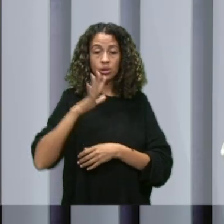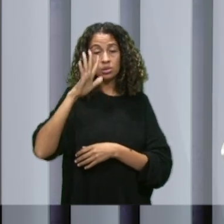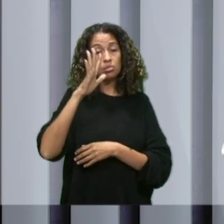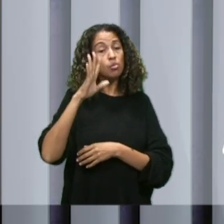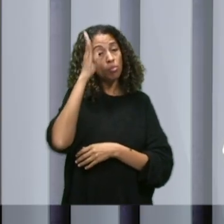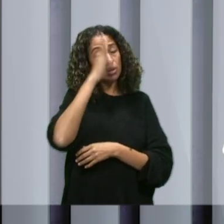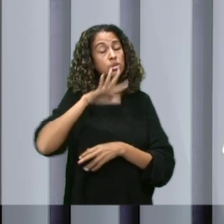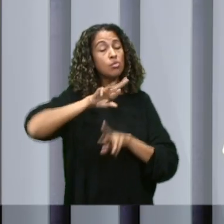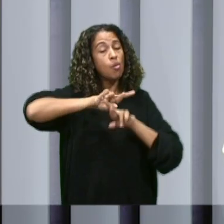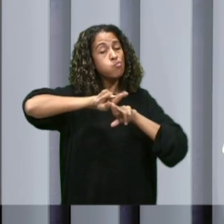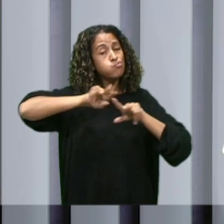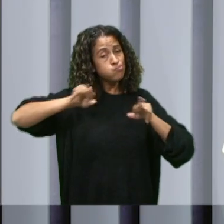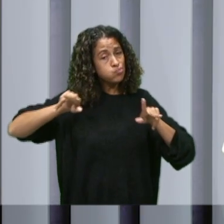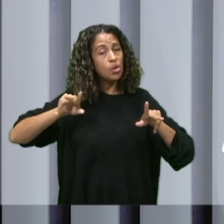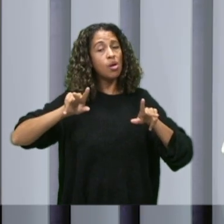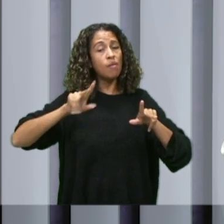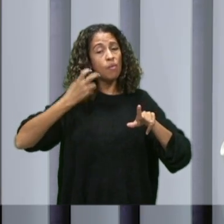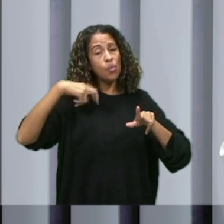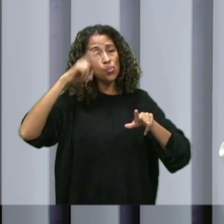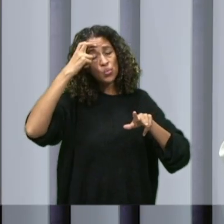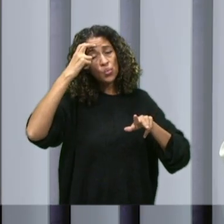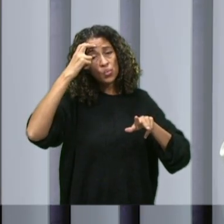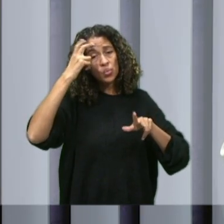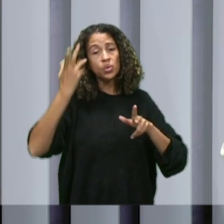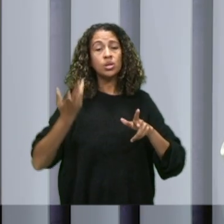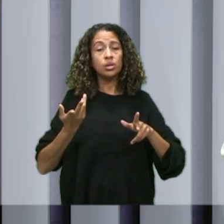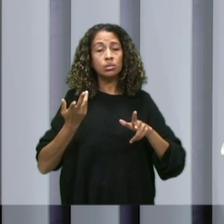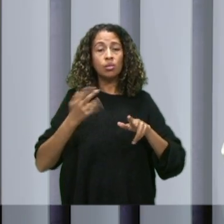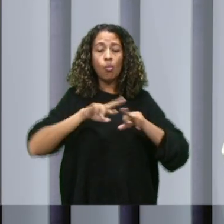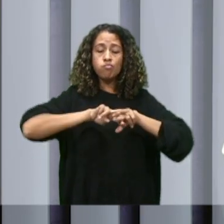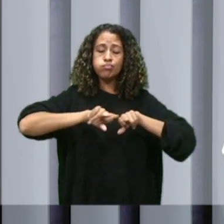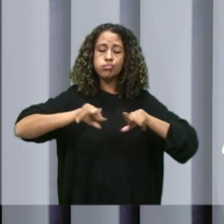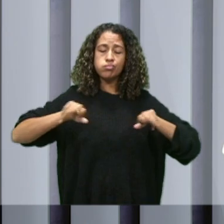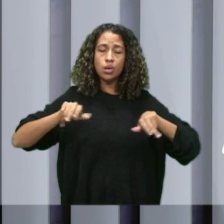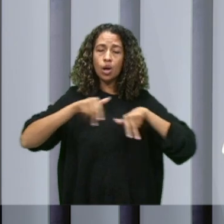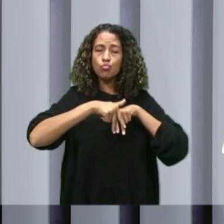diverso, né, de composição de etnias,